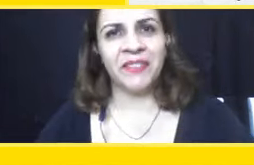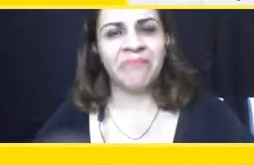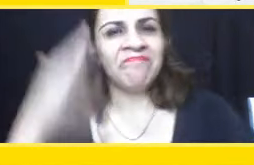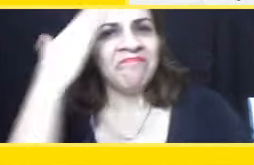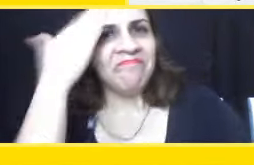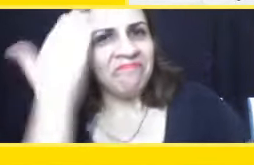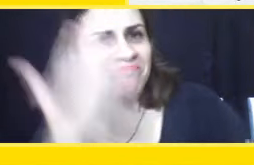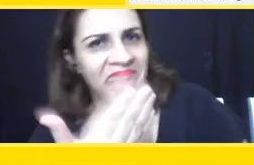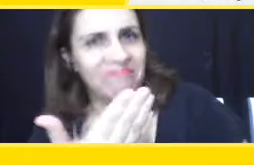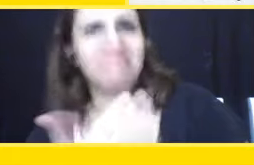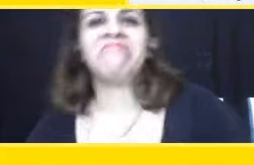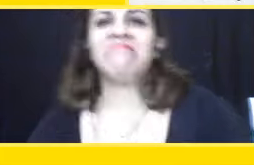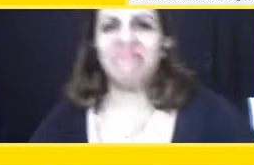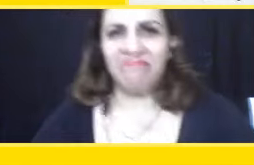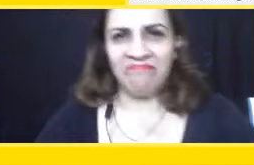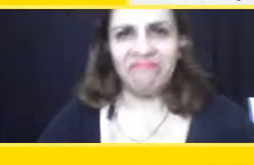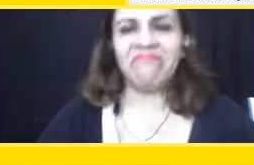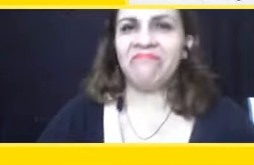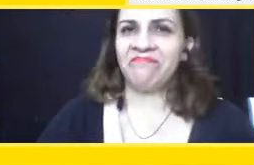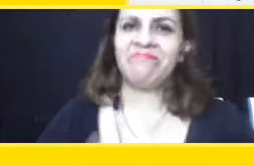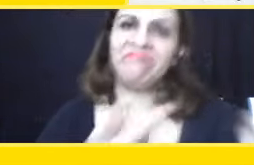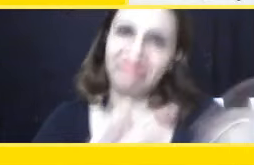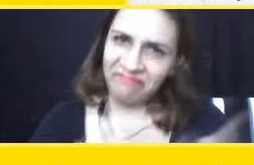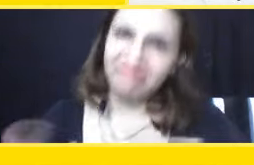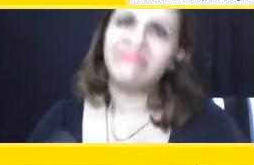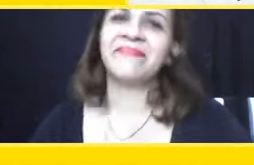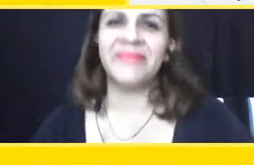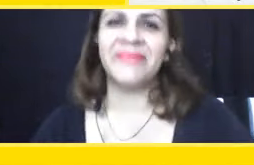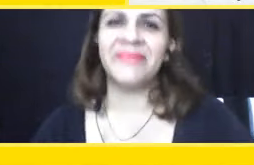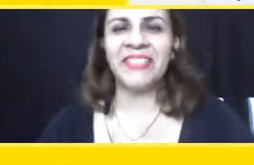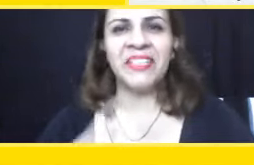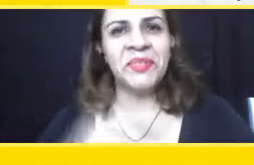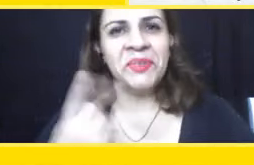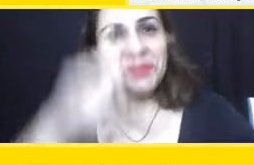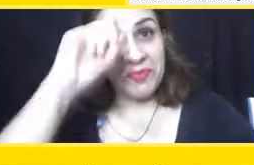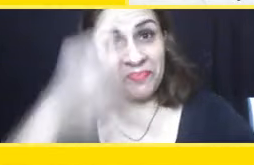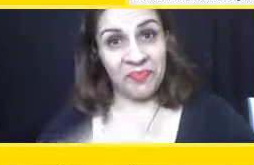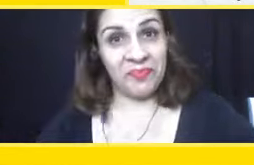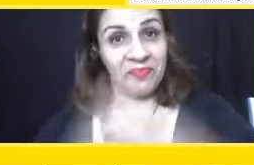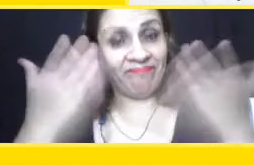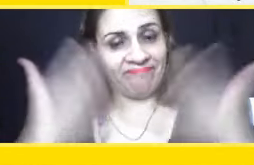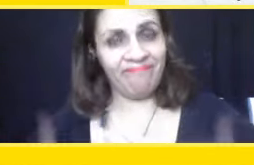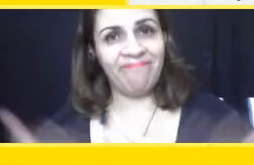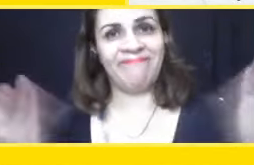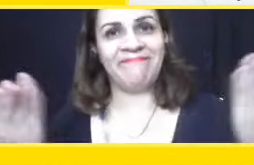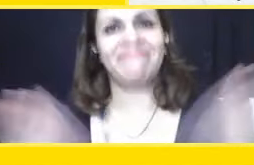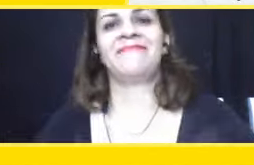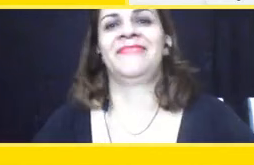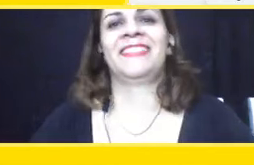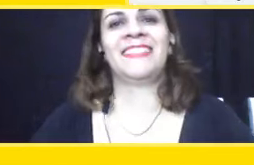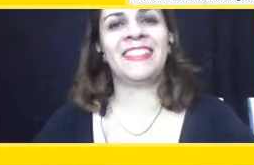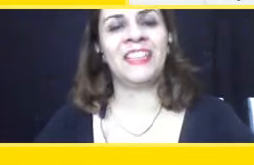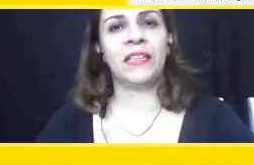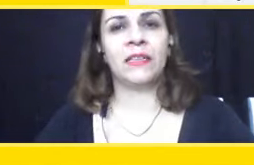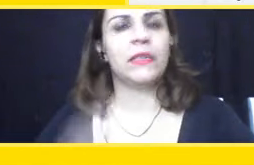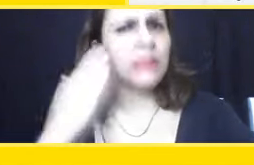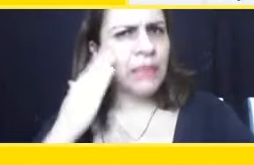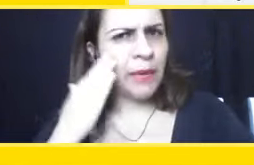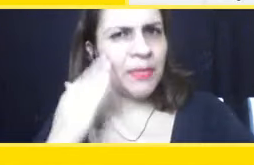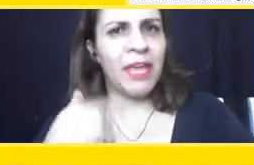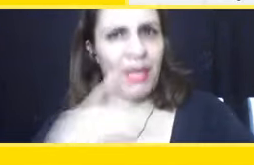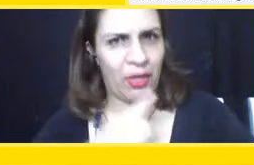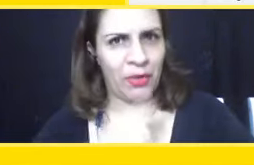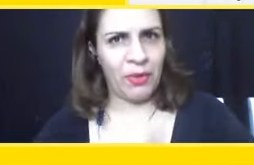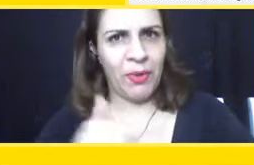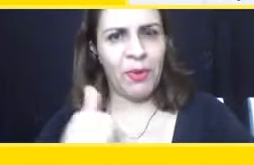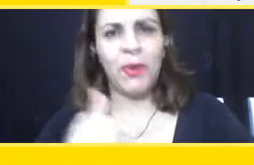obrigado. Quero mais uma vez agradecer o convite, dizer que o nosso mandato está à disposição. Eu não sei se você sabe, mas eu tenho um primo